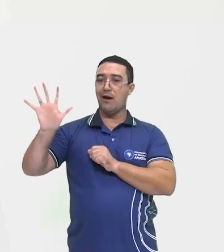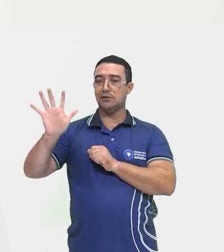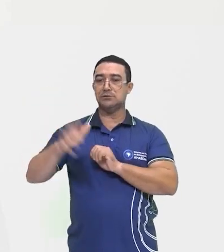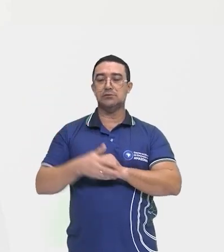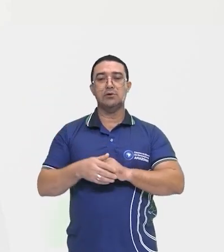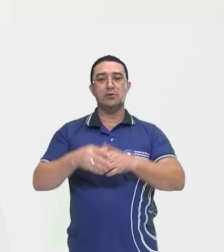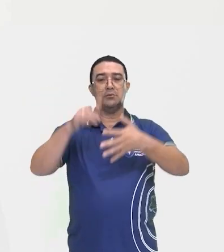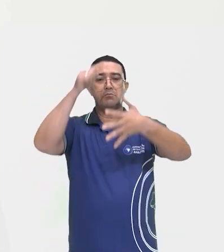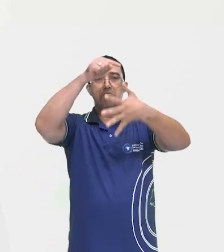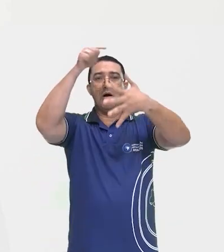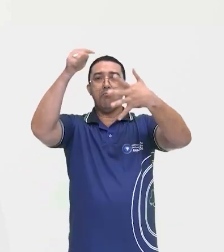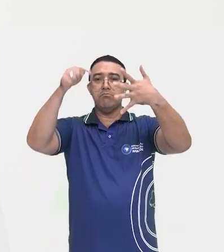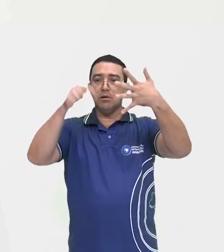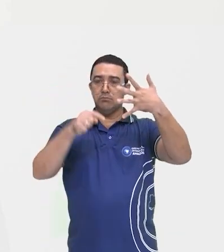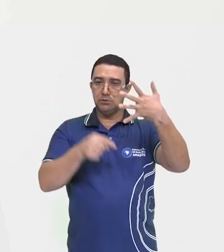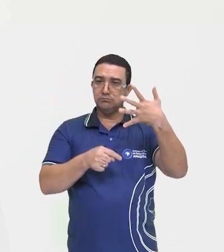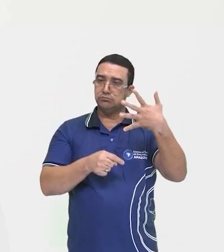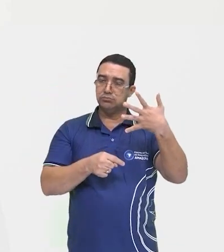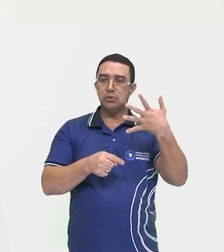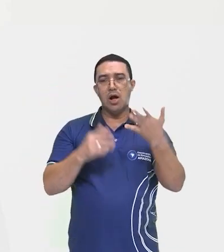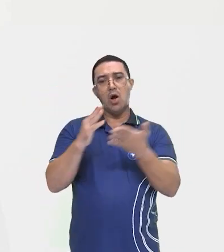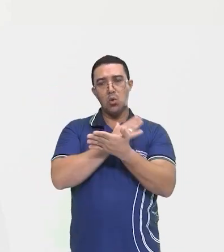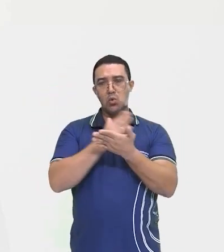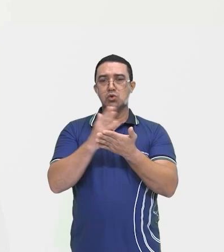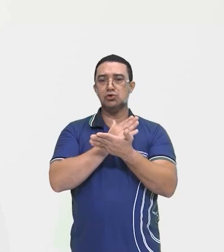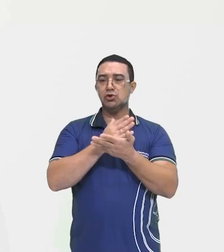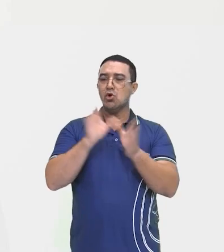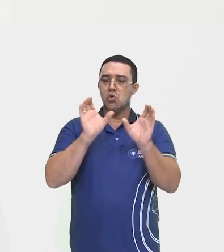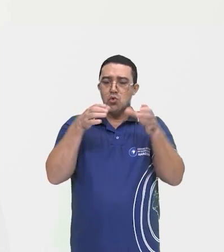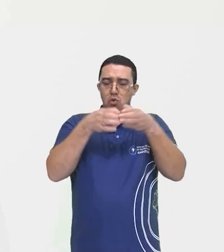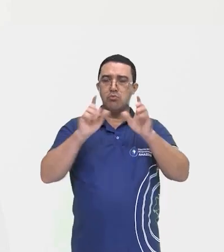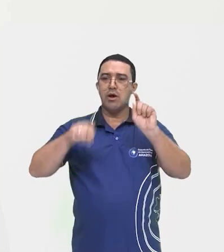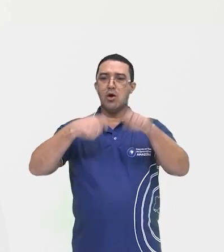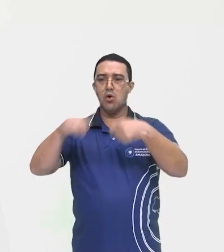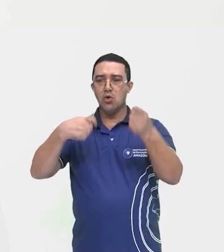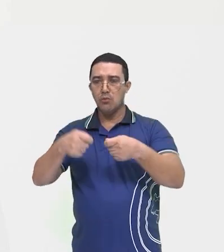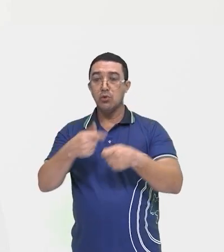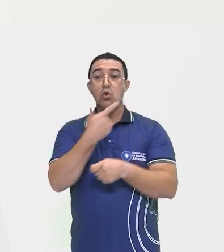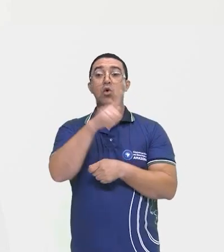que eu destaco para vocês, e numa aula oportuna nós